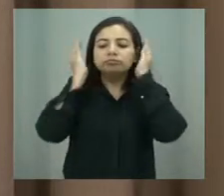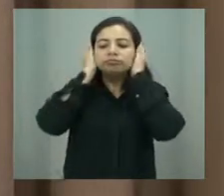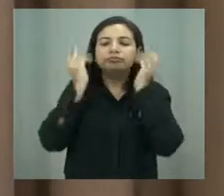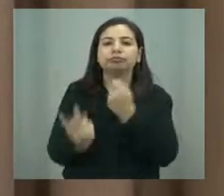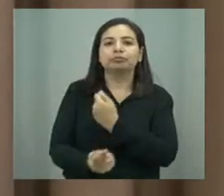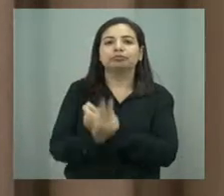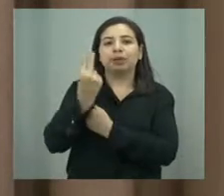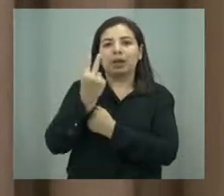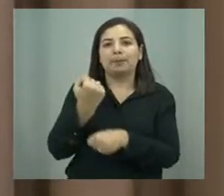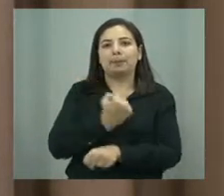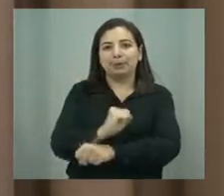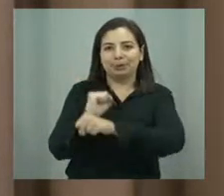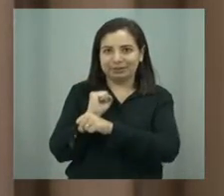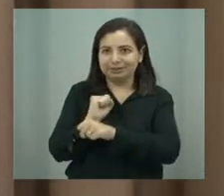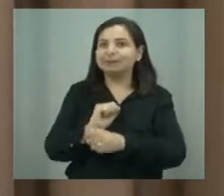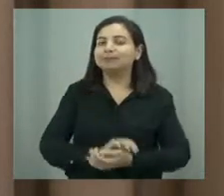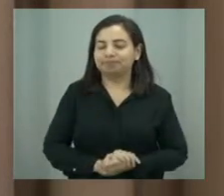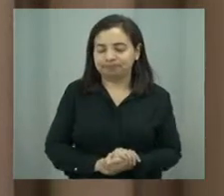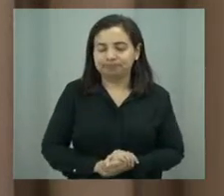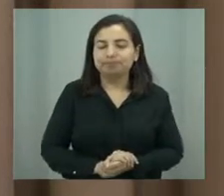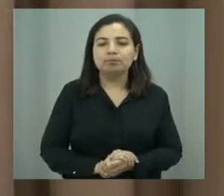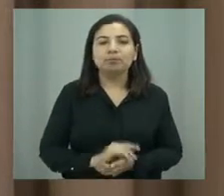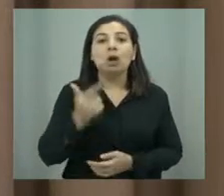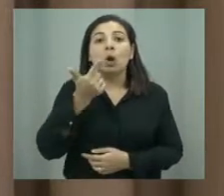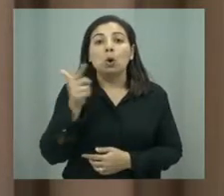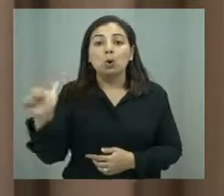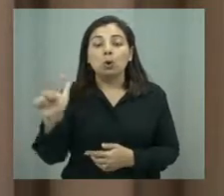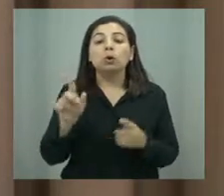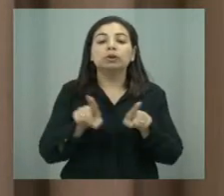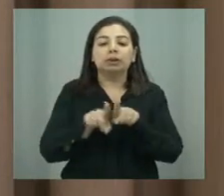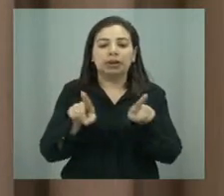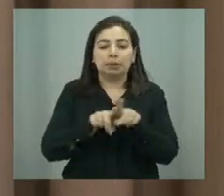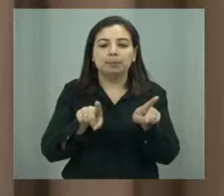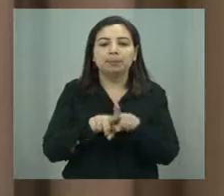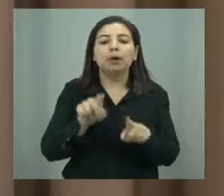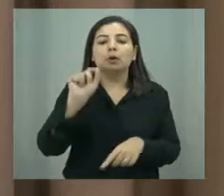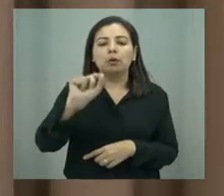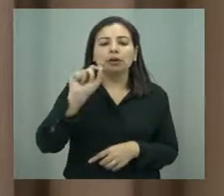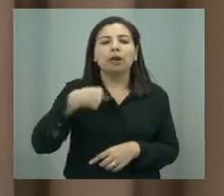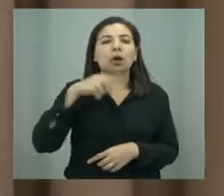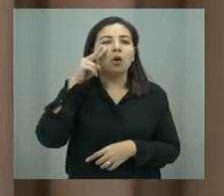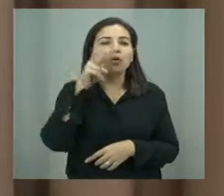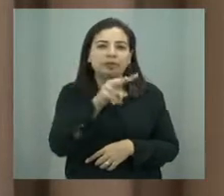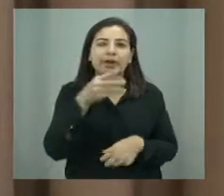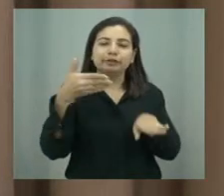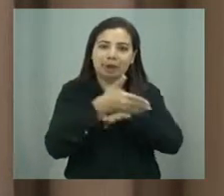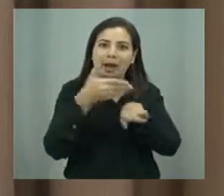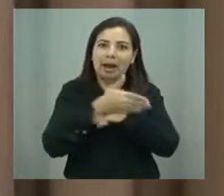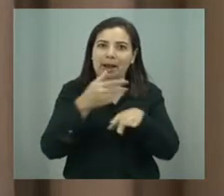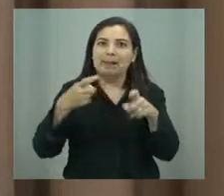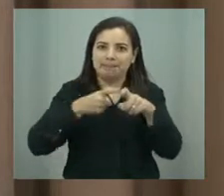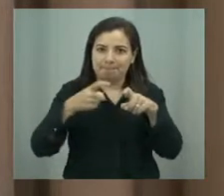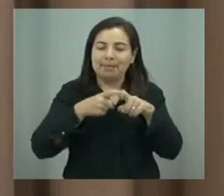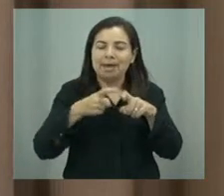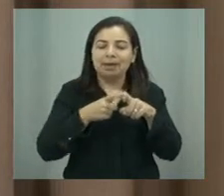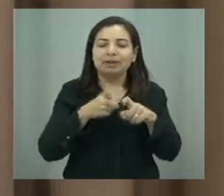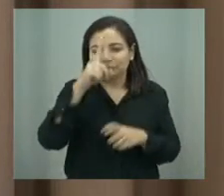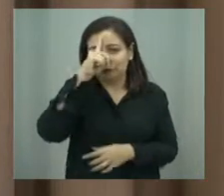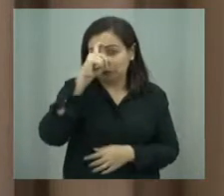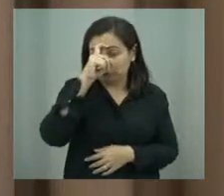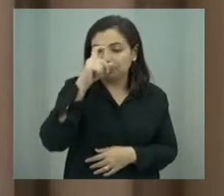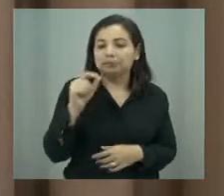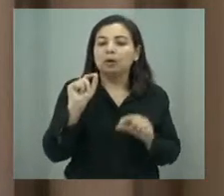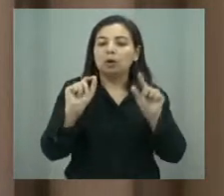ação. E outra coisa também é que a gente eu vejo muito em consultório a incidência hoje em dia de trauma